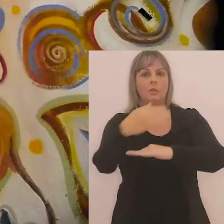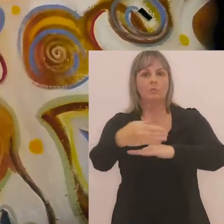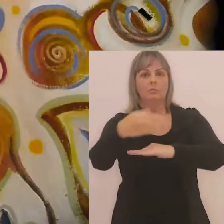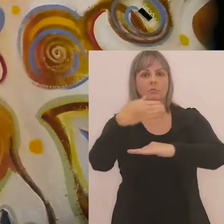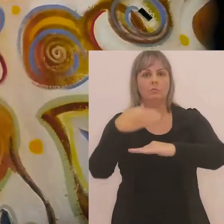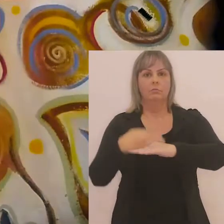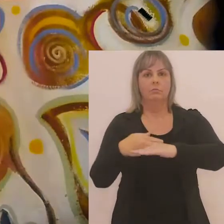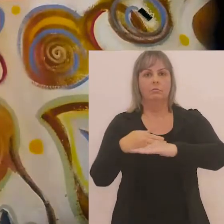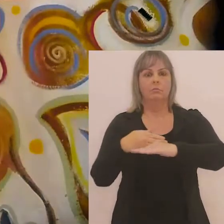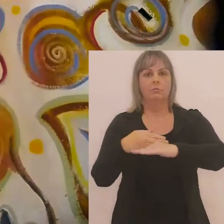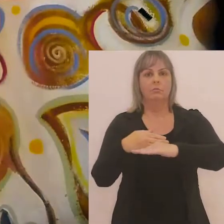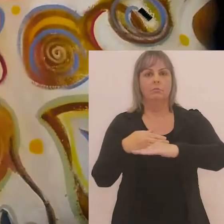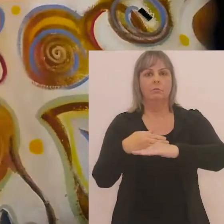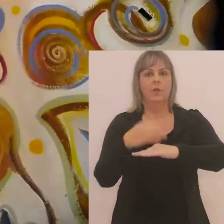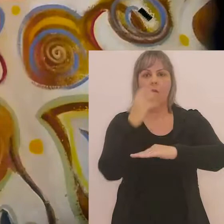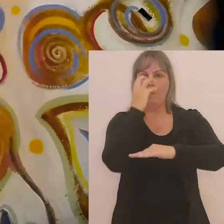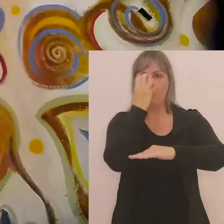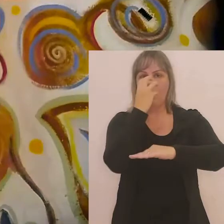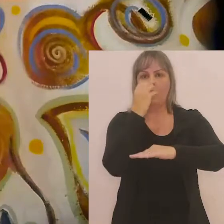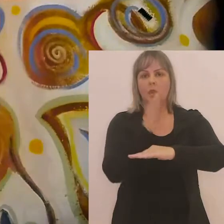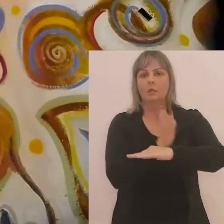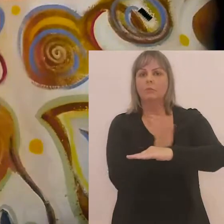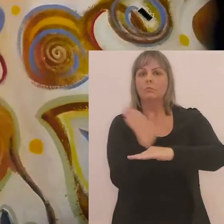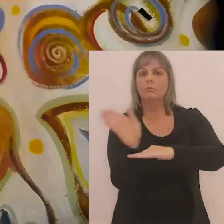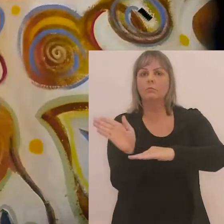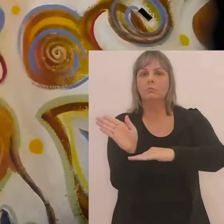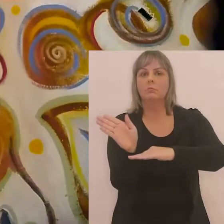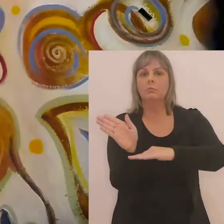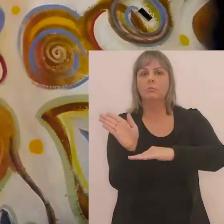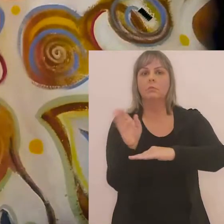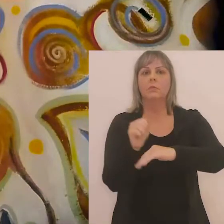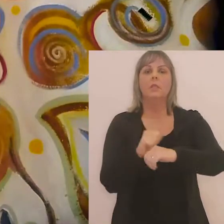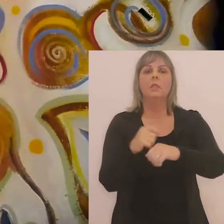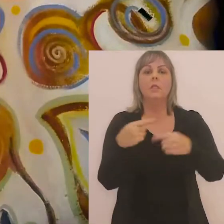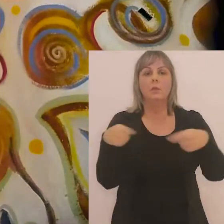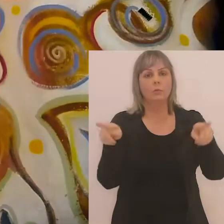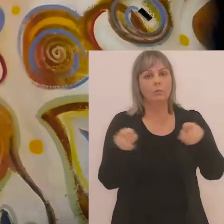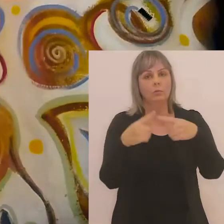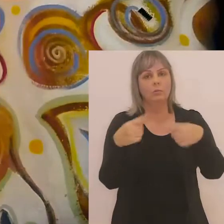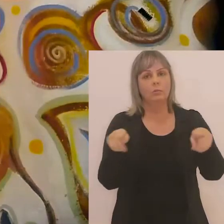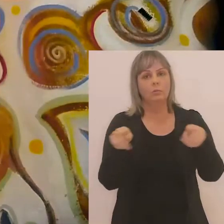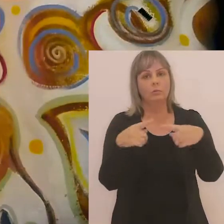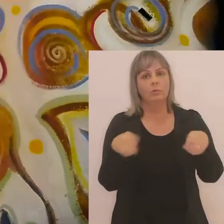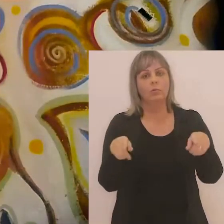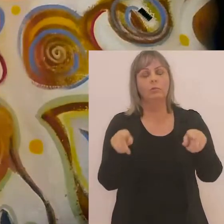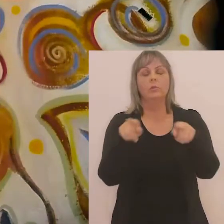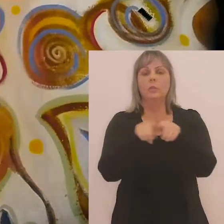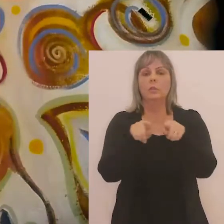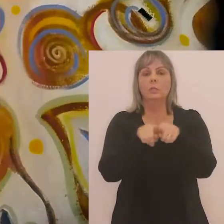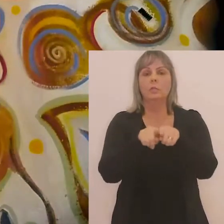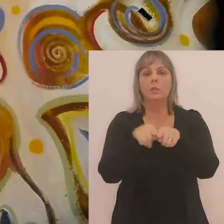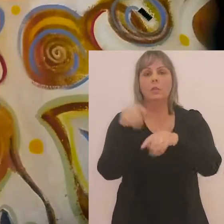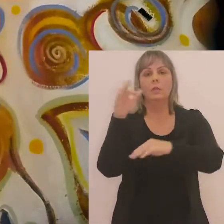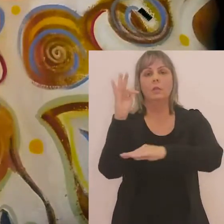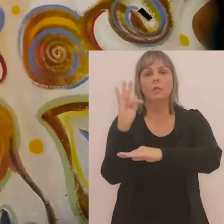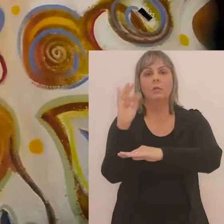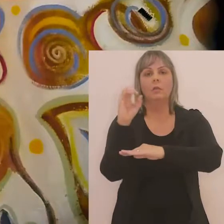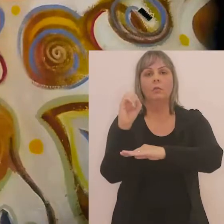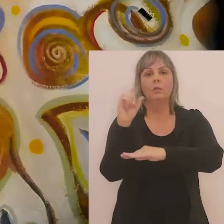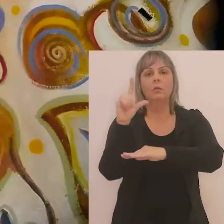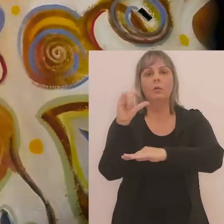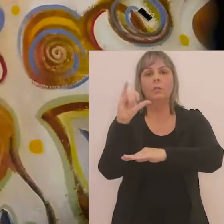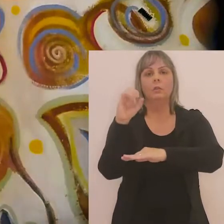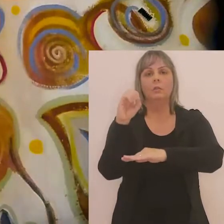bandeira vai na frente o capitão vai meu atrás o palhaço do